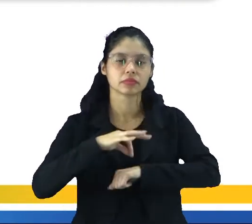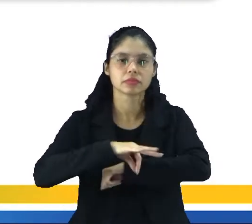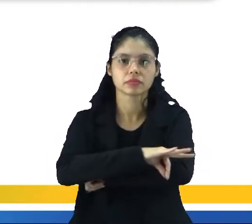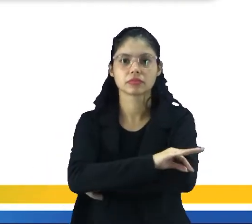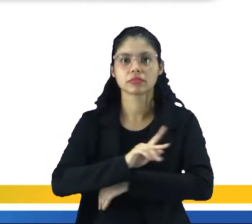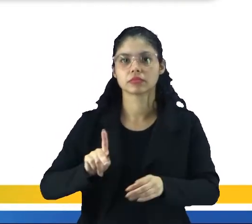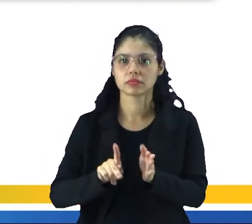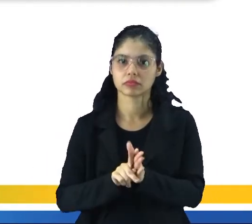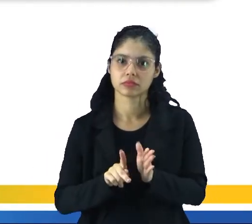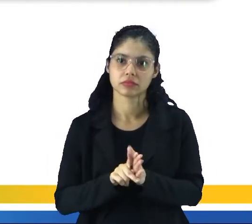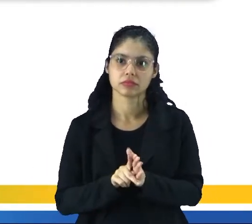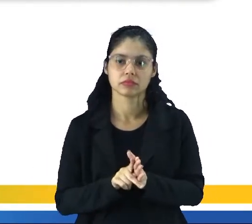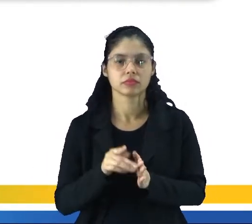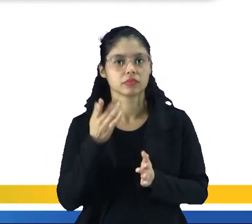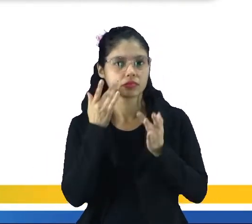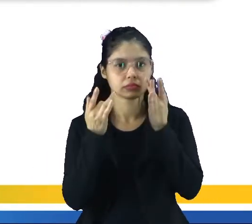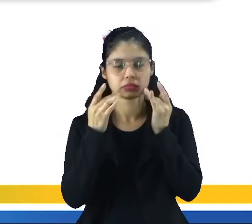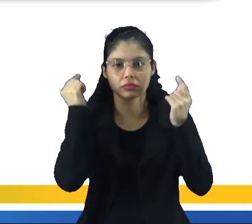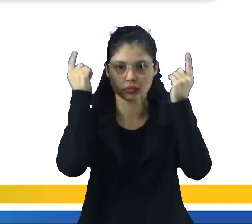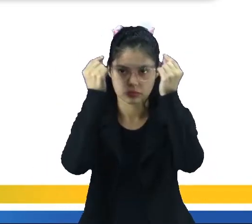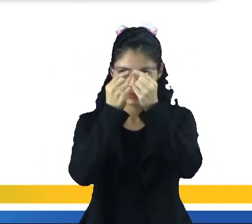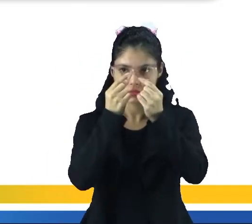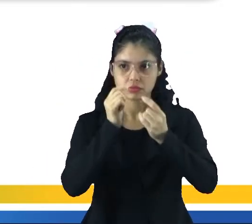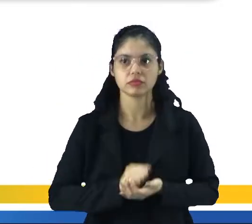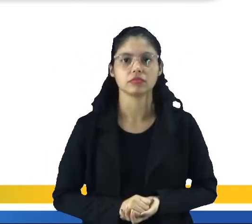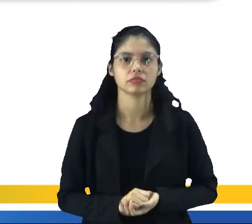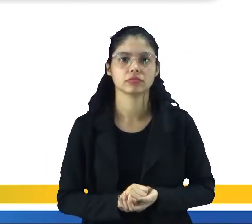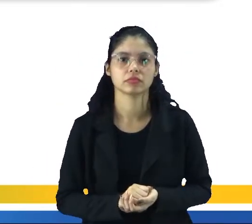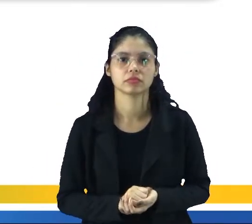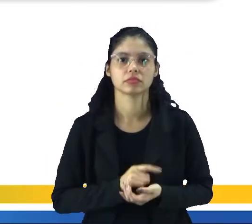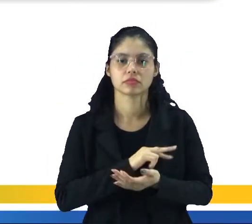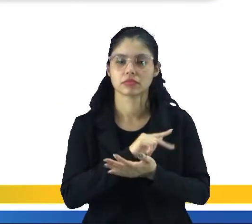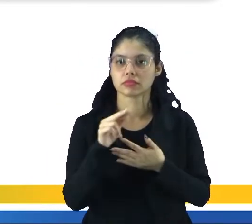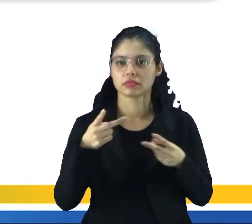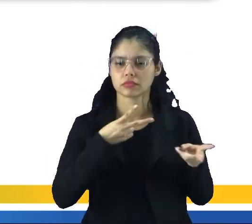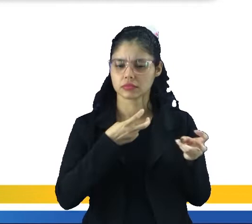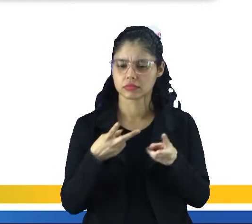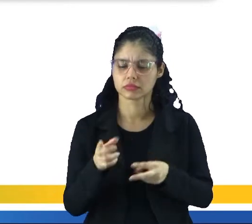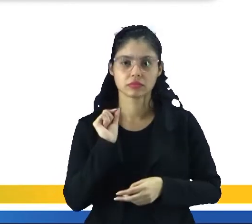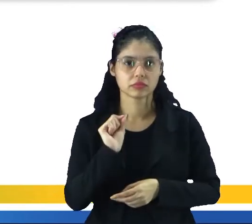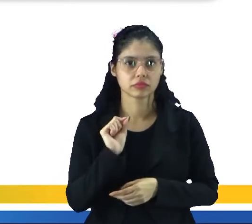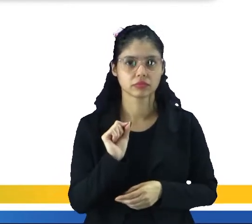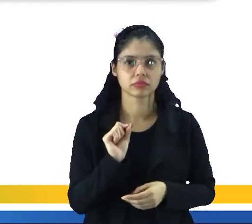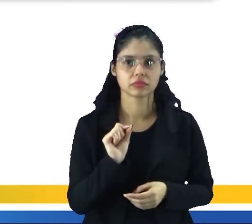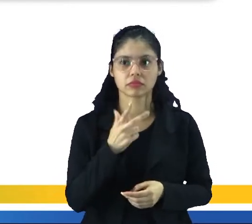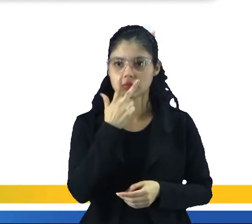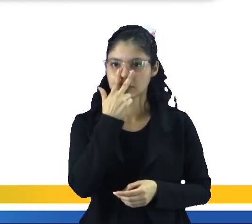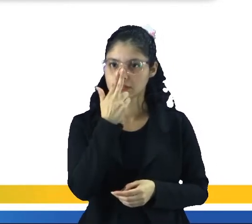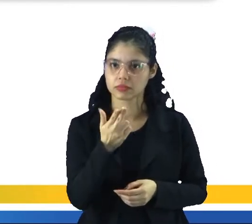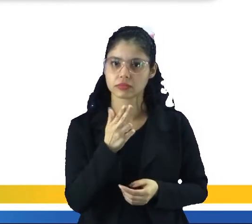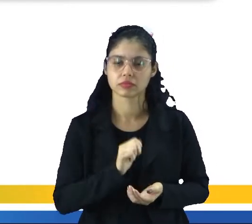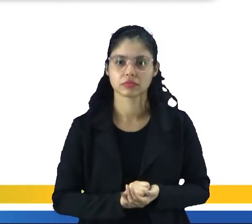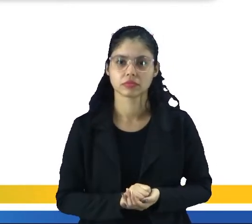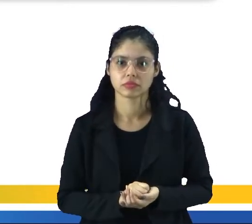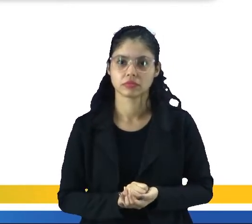teatro grego, tá bom? E a gente vai observar que ele se assemelha,